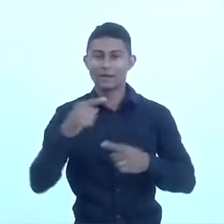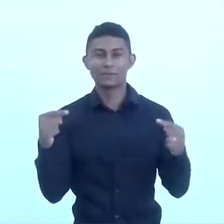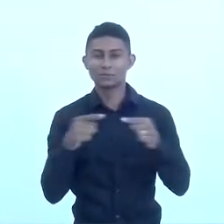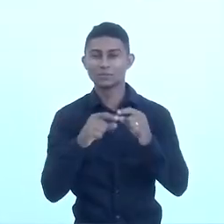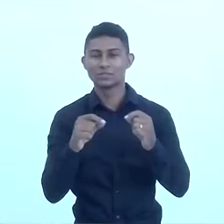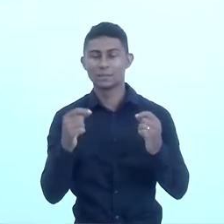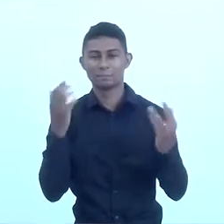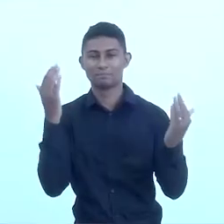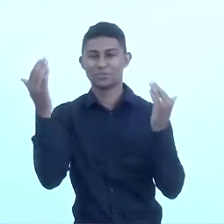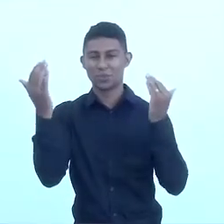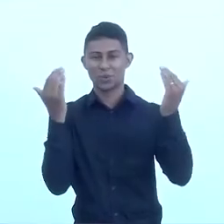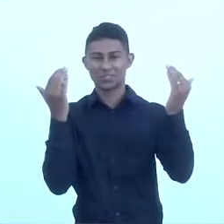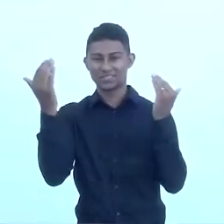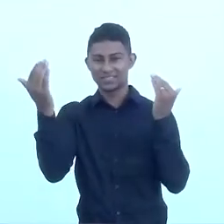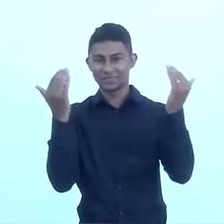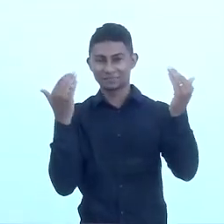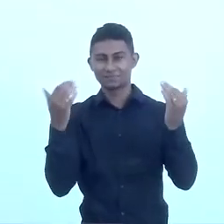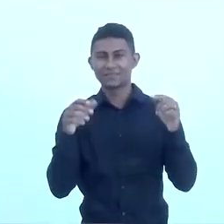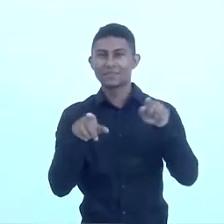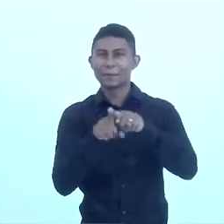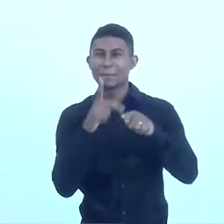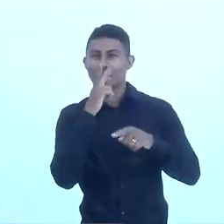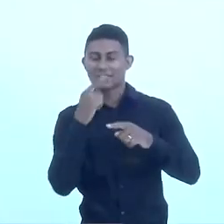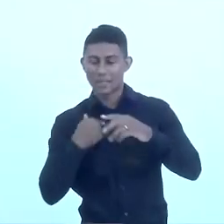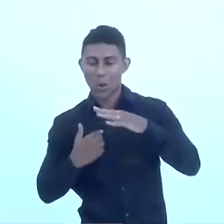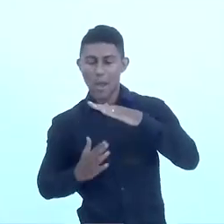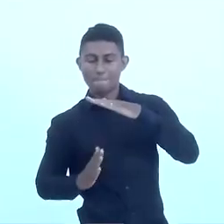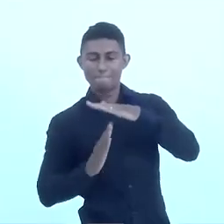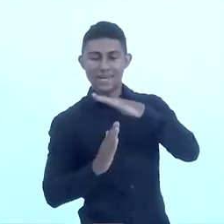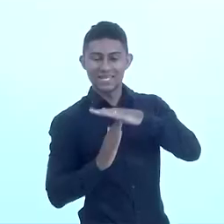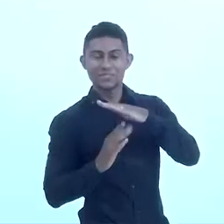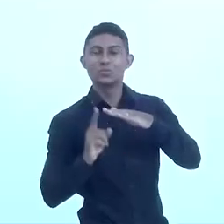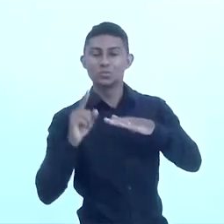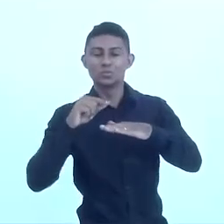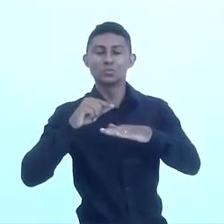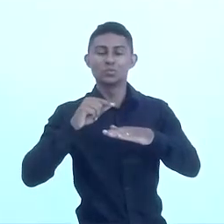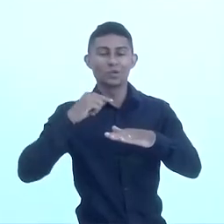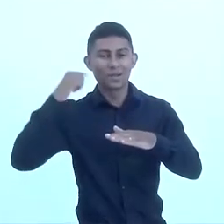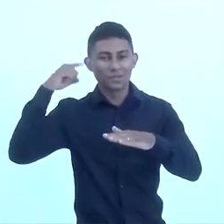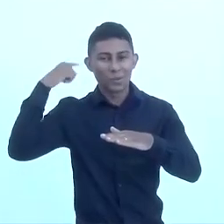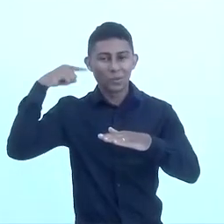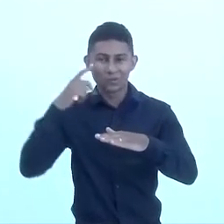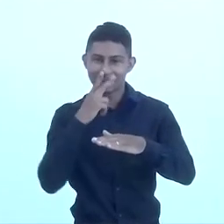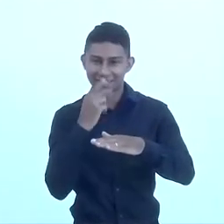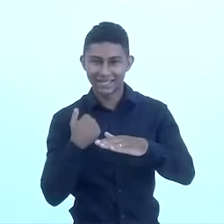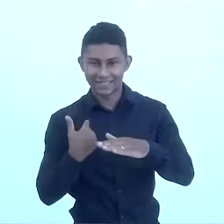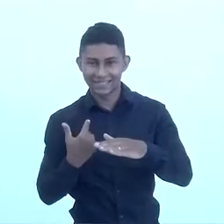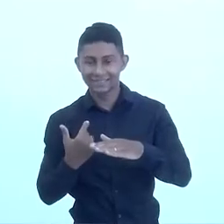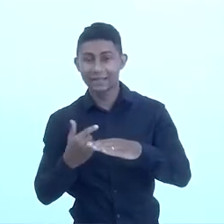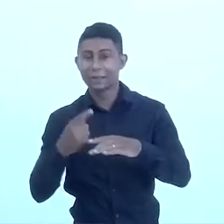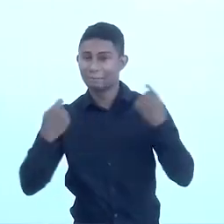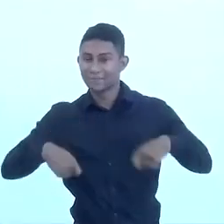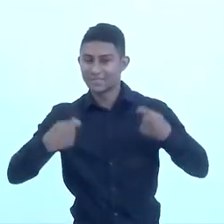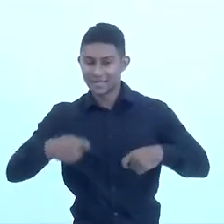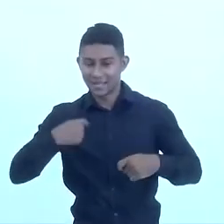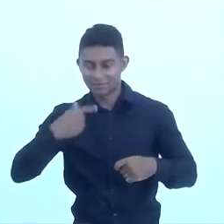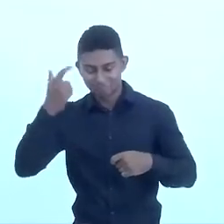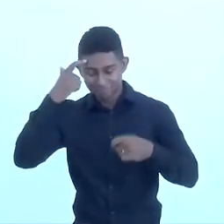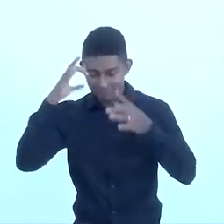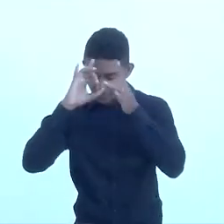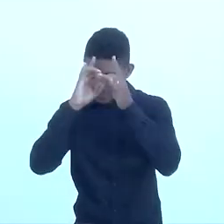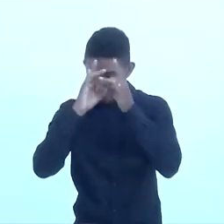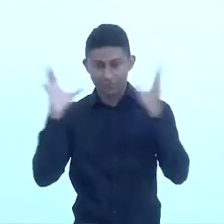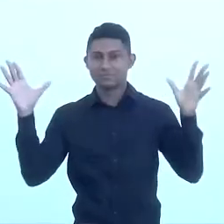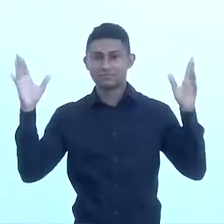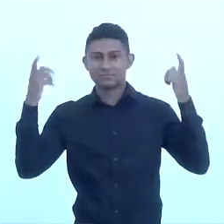psicologia, é um limite da loucura um pouco, sabe? É uma você delícia. Você precisa agarrar um pouco no fio